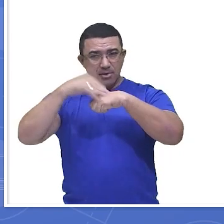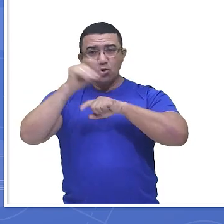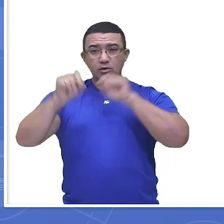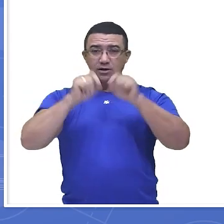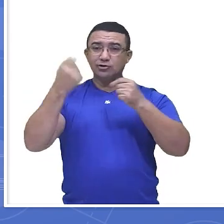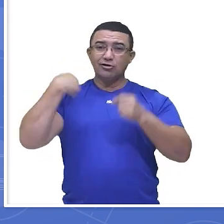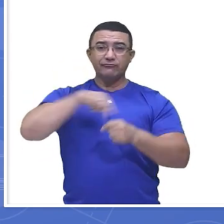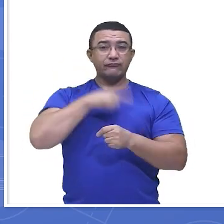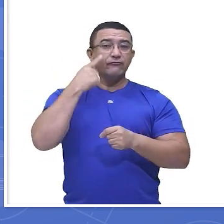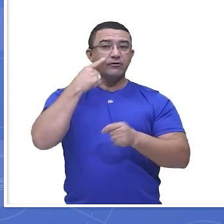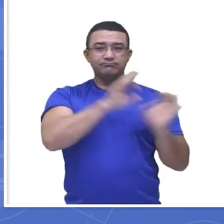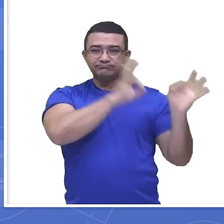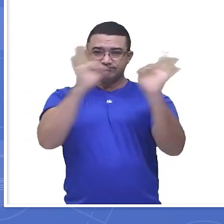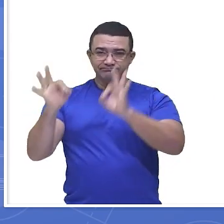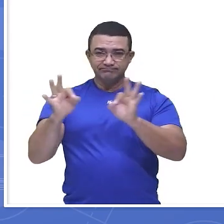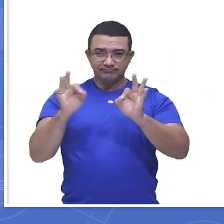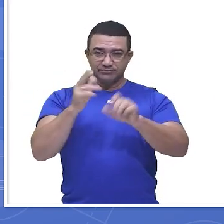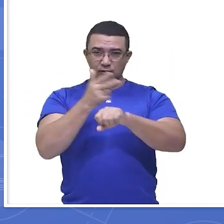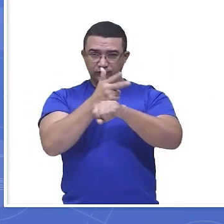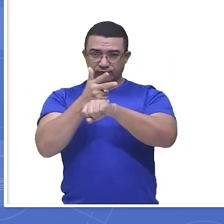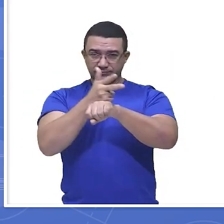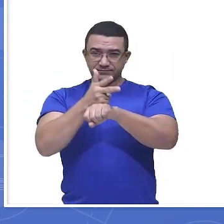esse vídeo. Vamos lá?